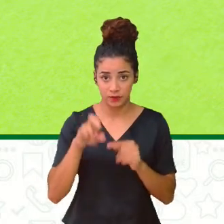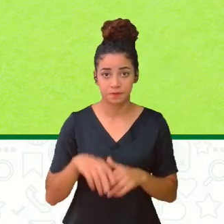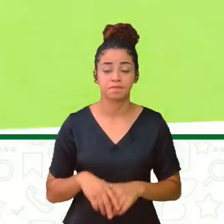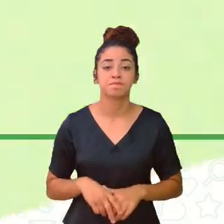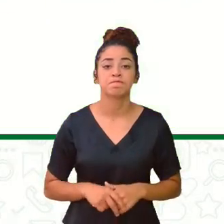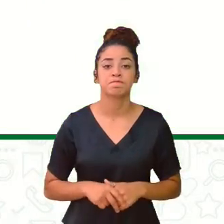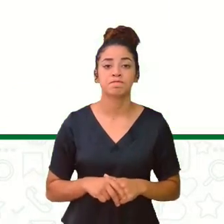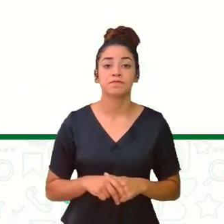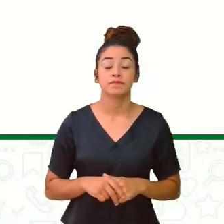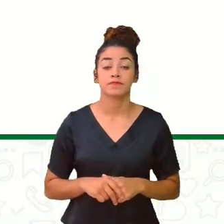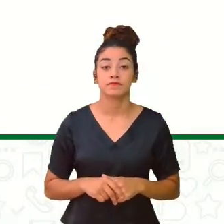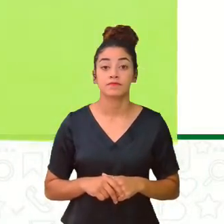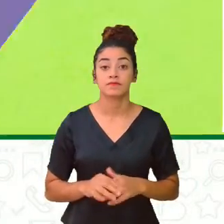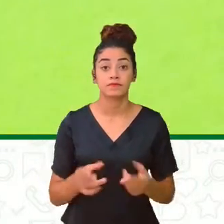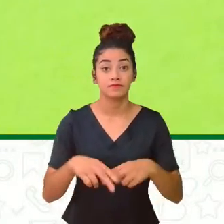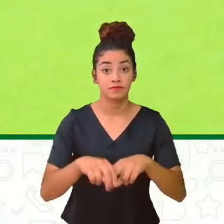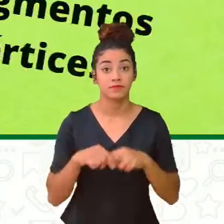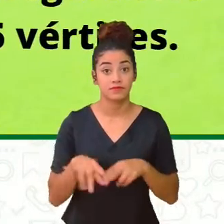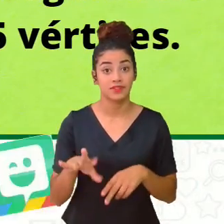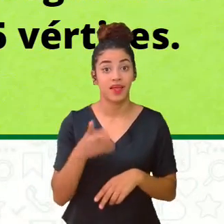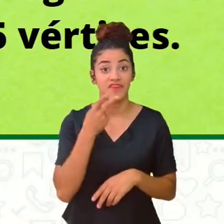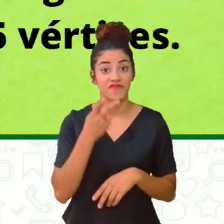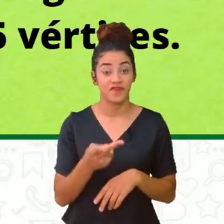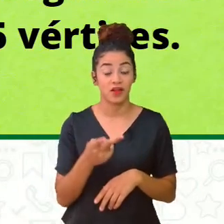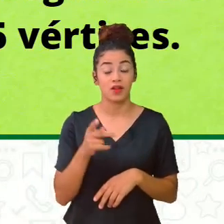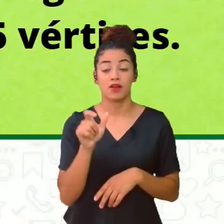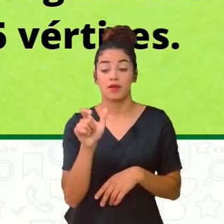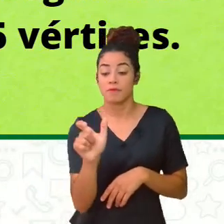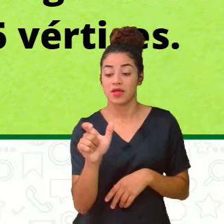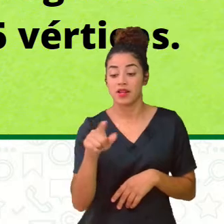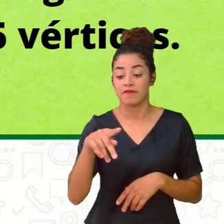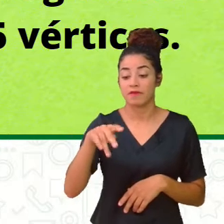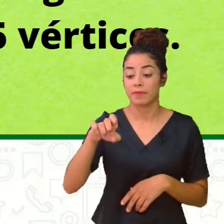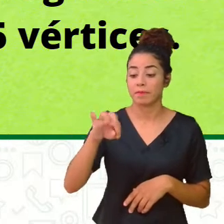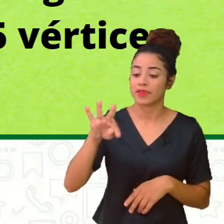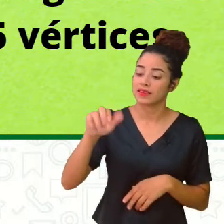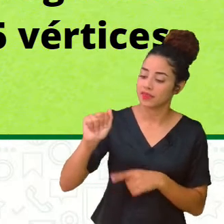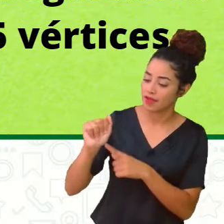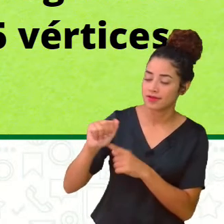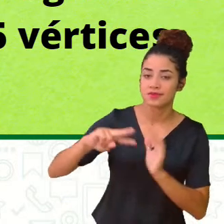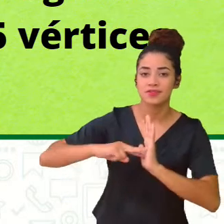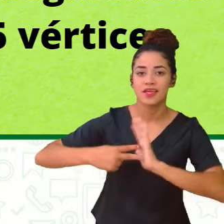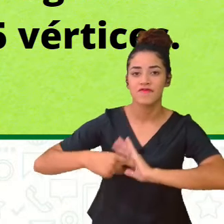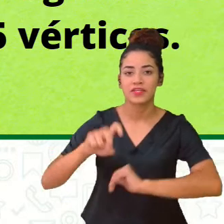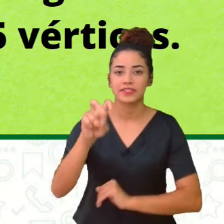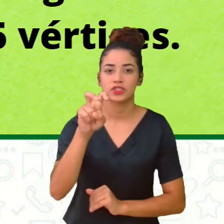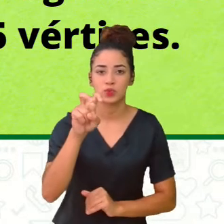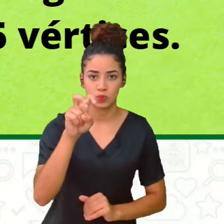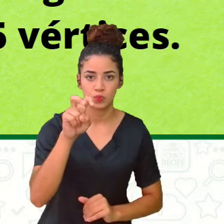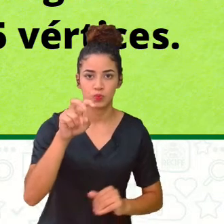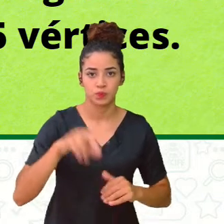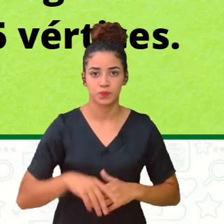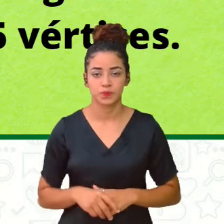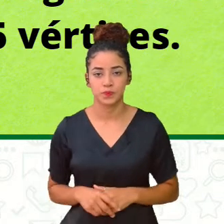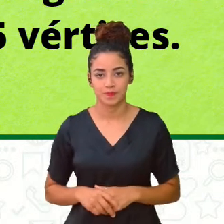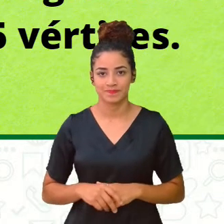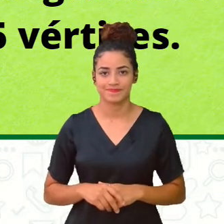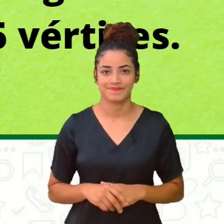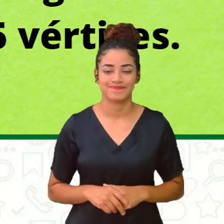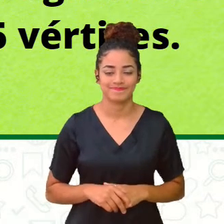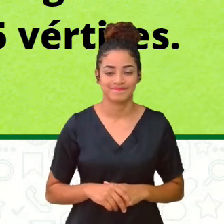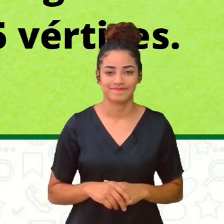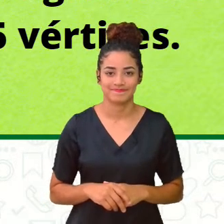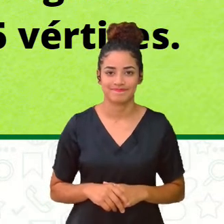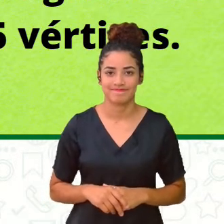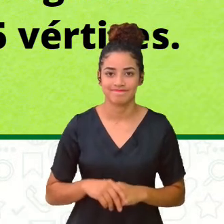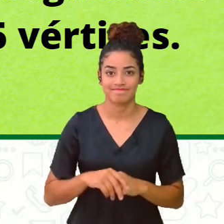Certo? Então, e por isso que ele se chama pentágono. Penta de 5, né? 5 lados. Então,